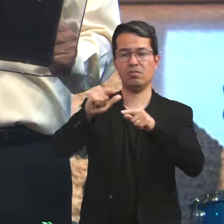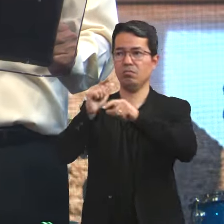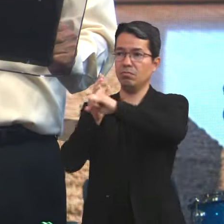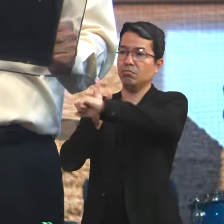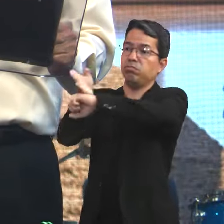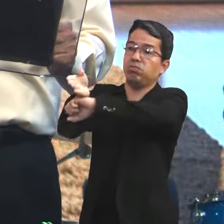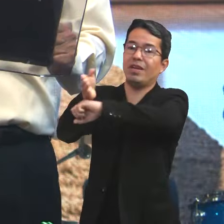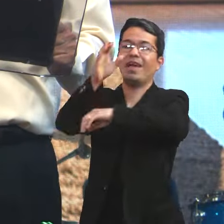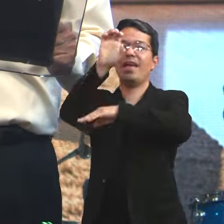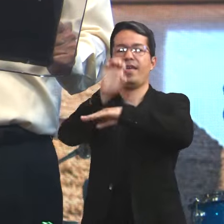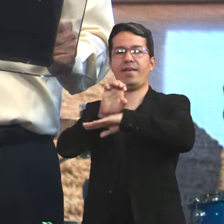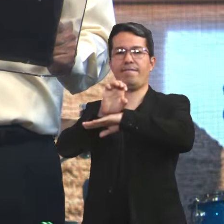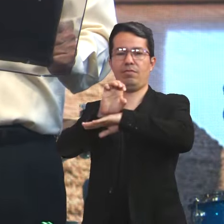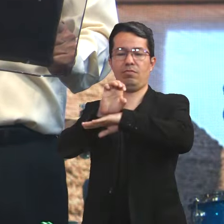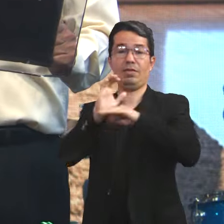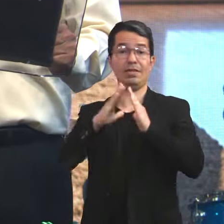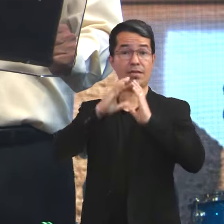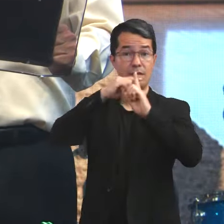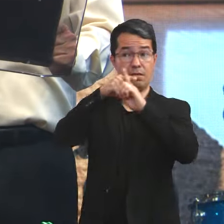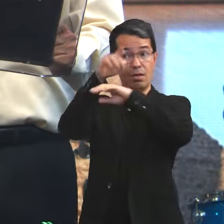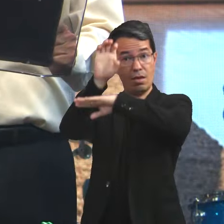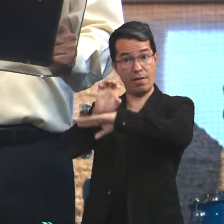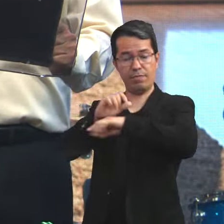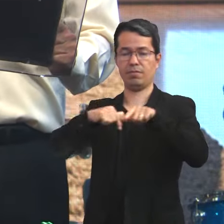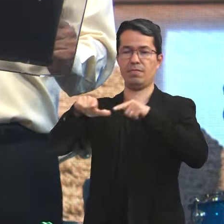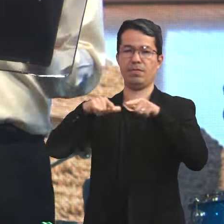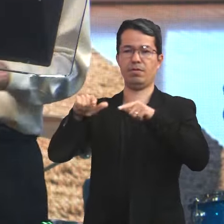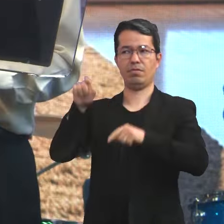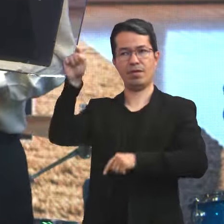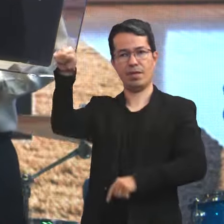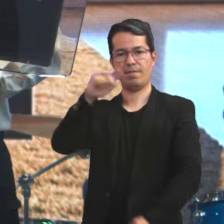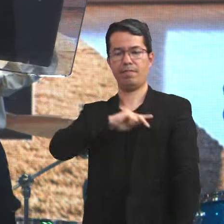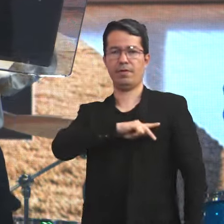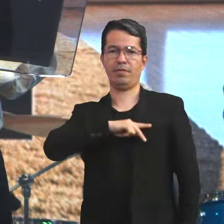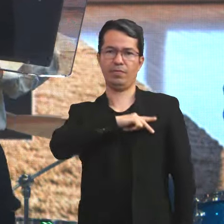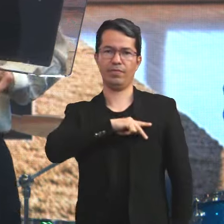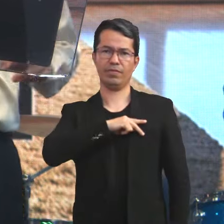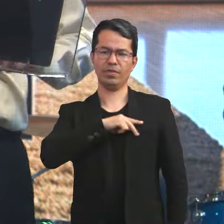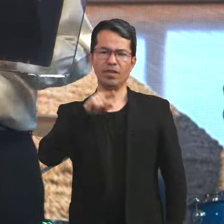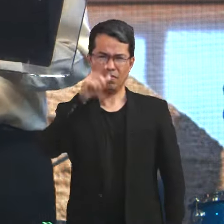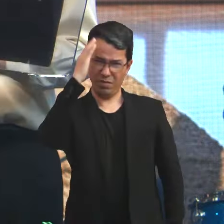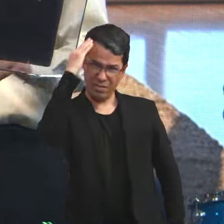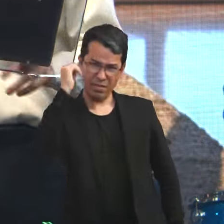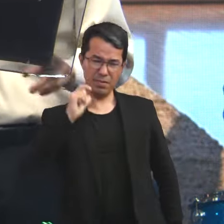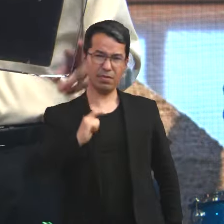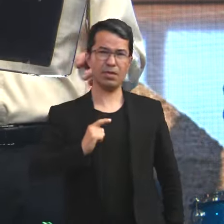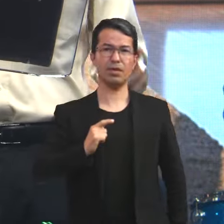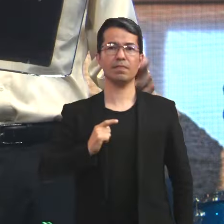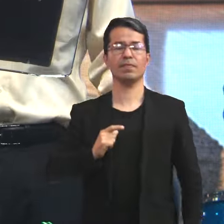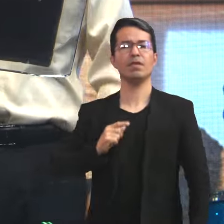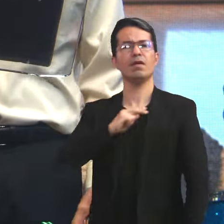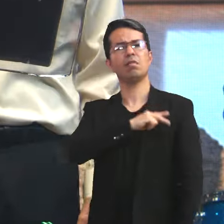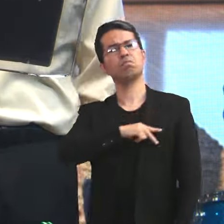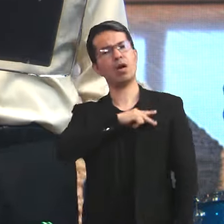Éfeso do que foi o seu trabalho na cidade deo esta pao